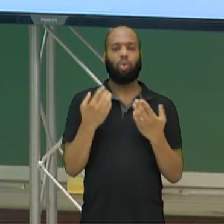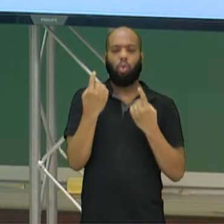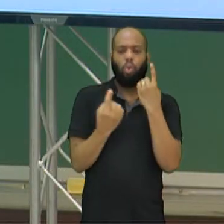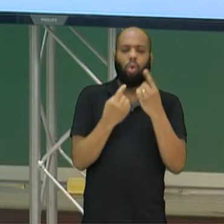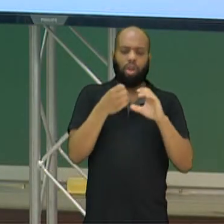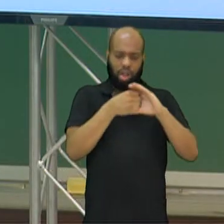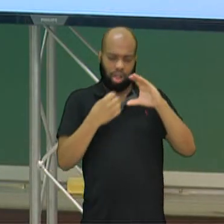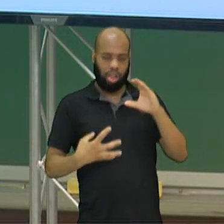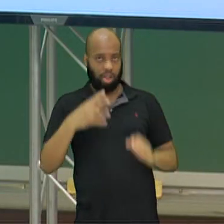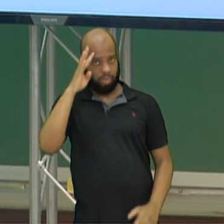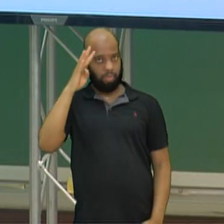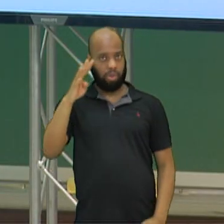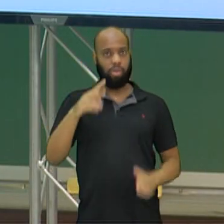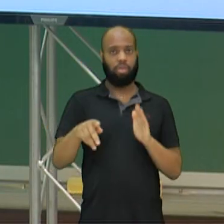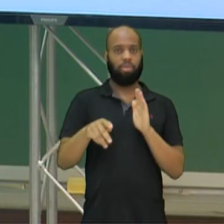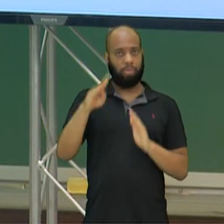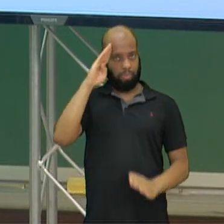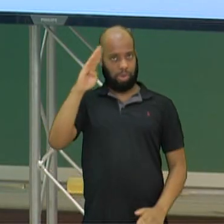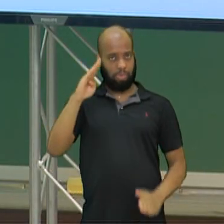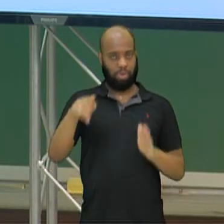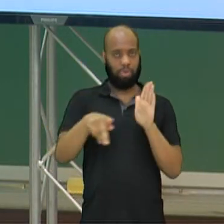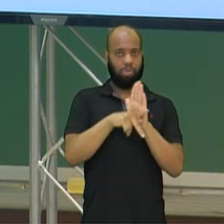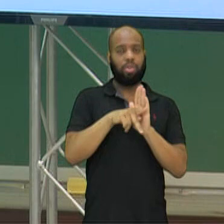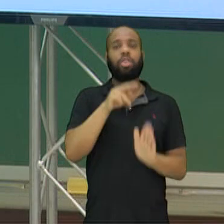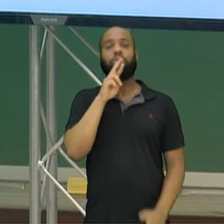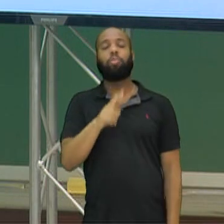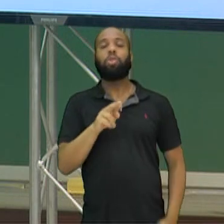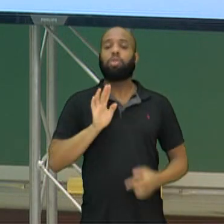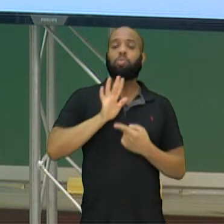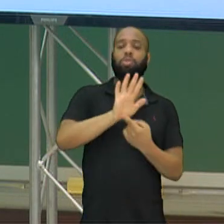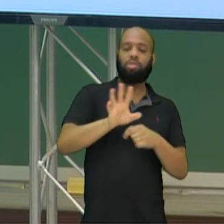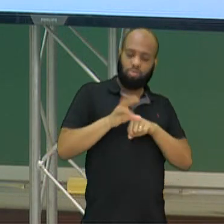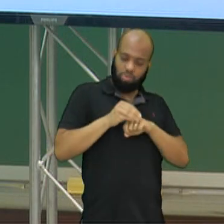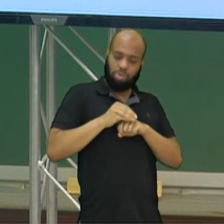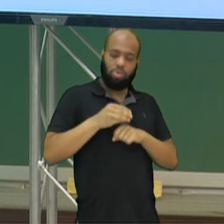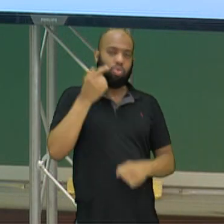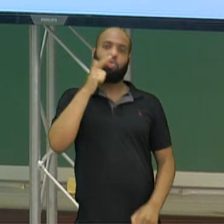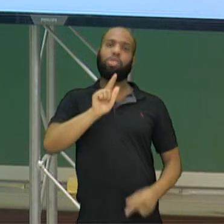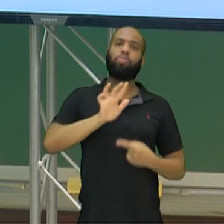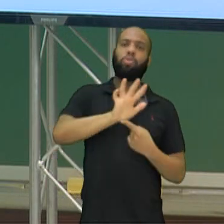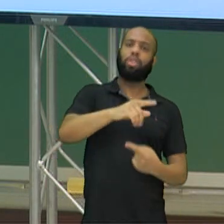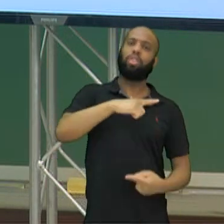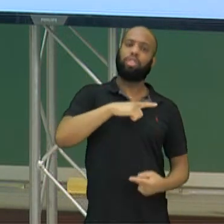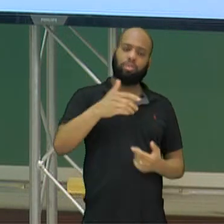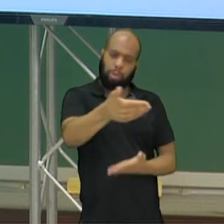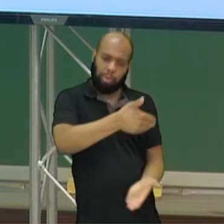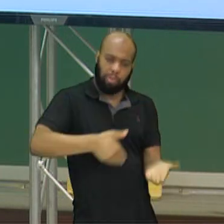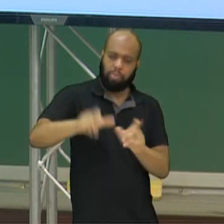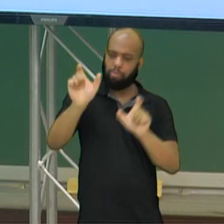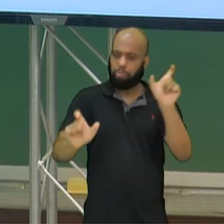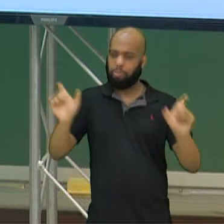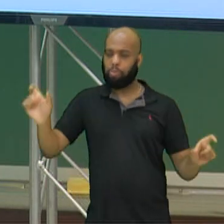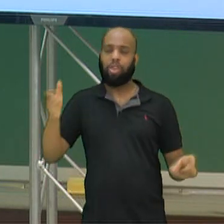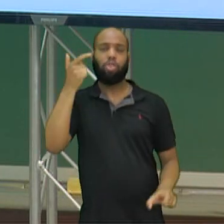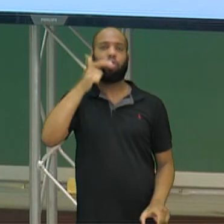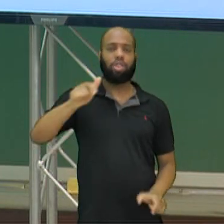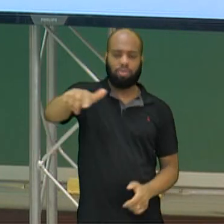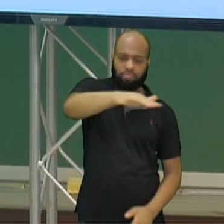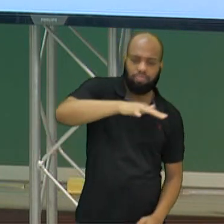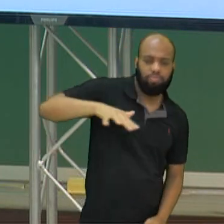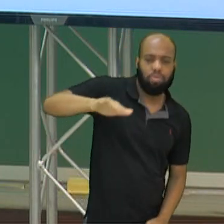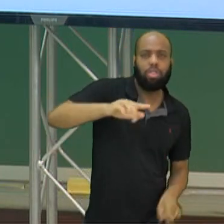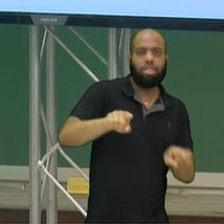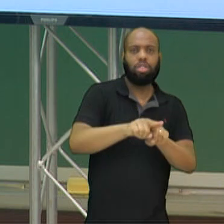característica principal da resposta? Mostrar que o conhecimento é produzido na interação entre indivíduos e o meio e os